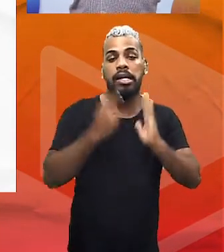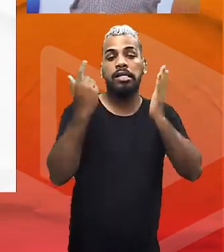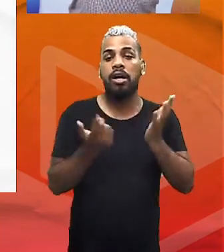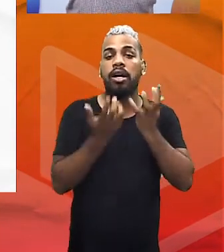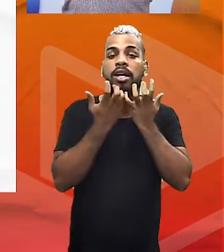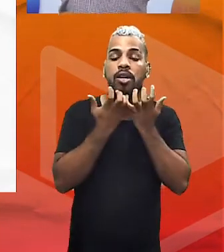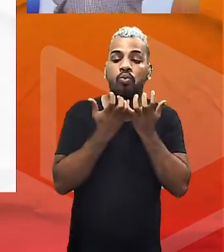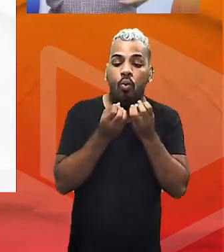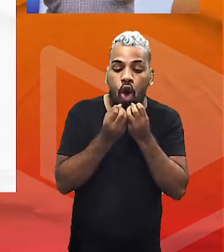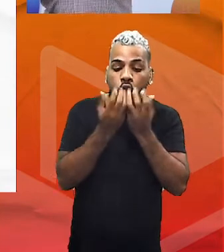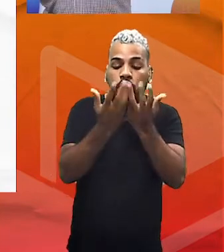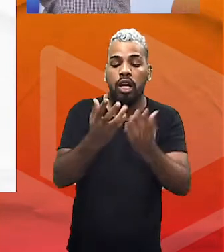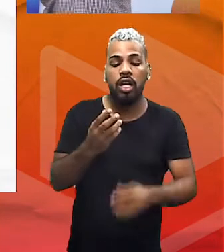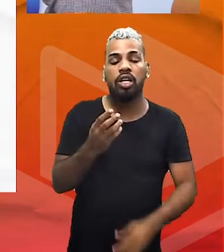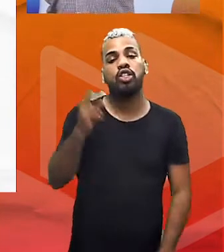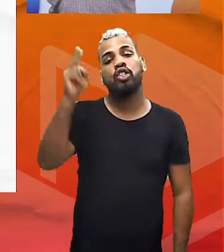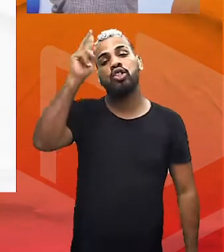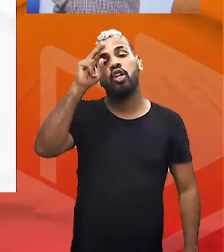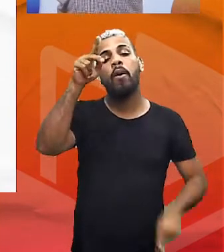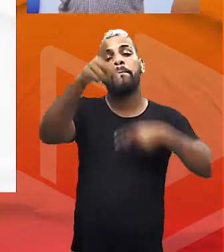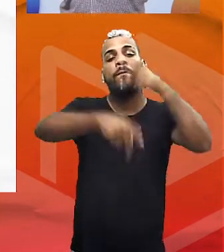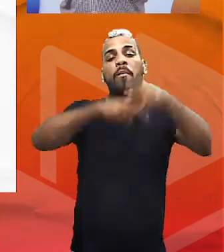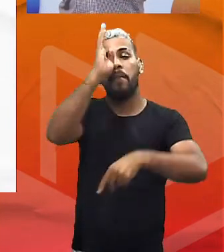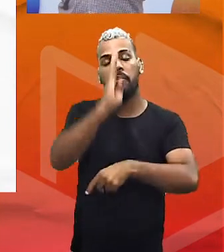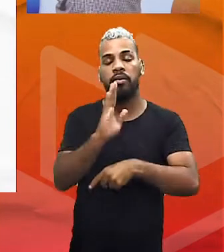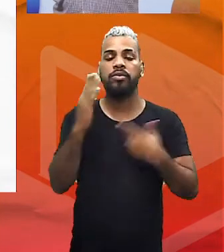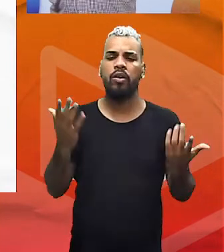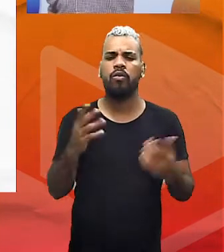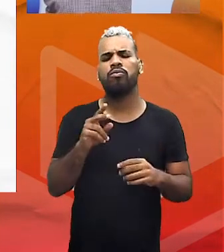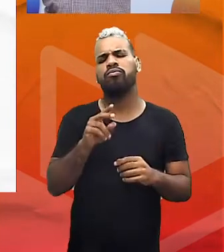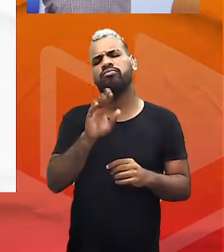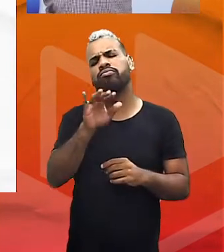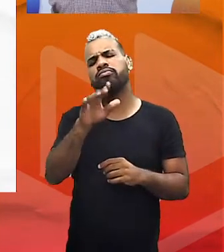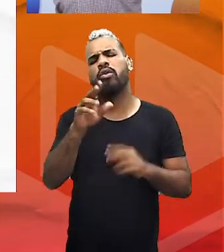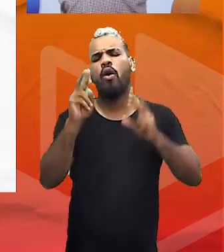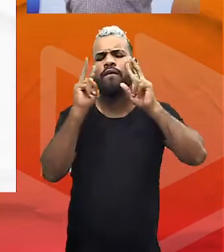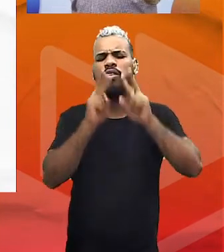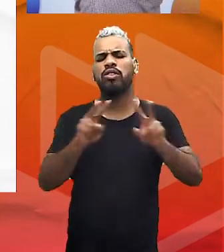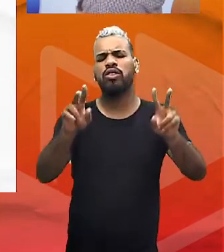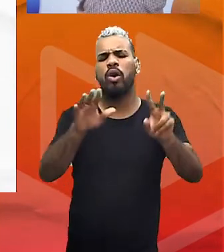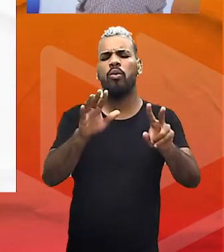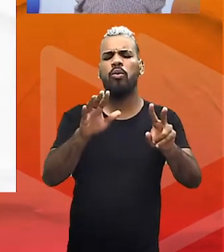a história do povo brasileiro, numa visão meio sociológica, meio